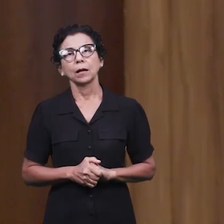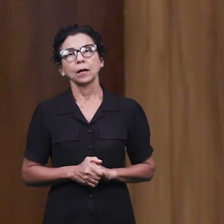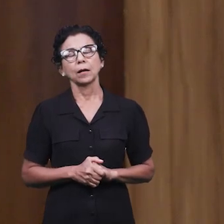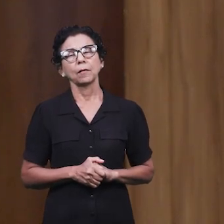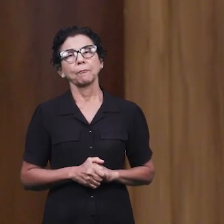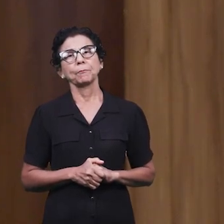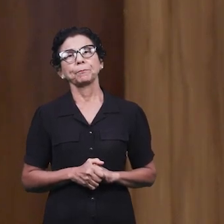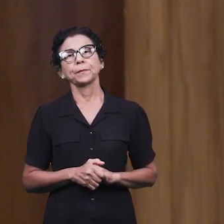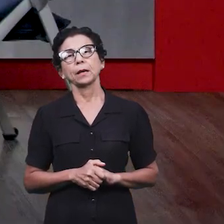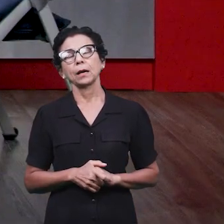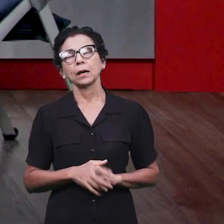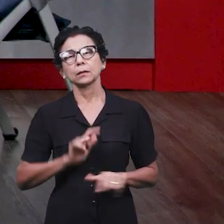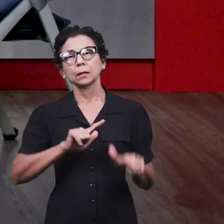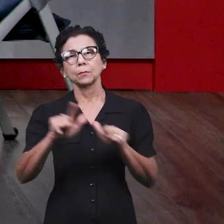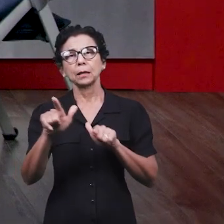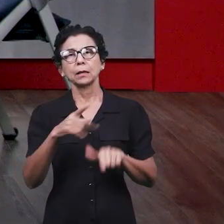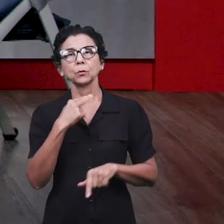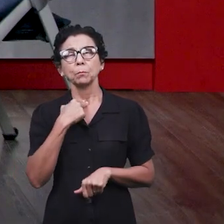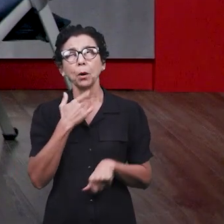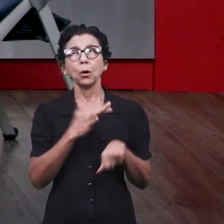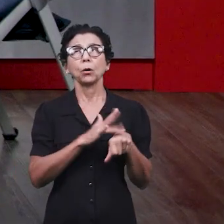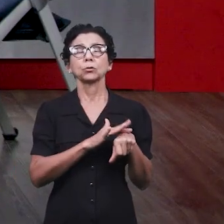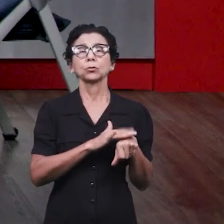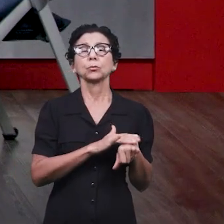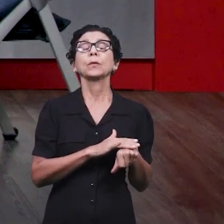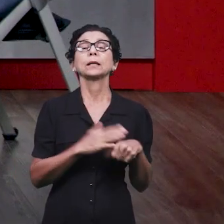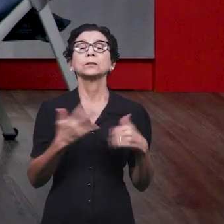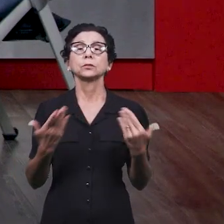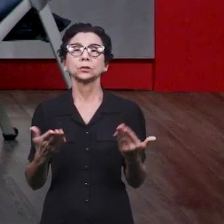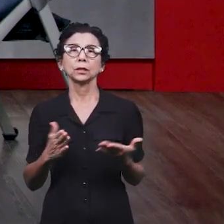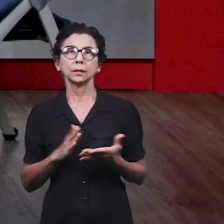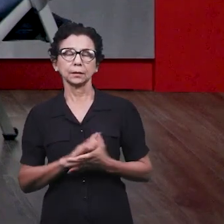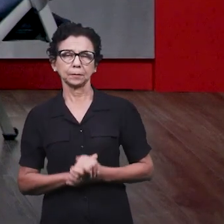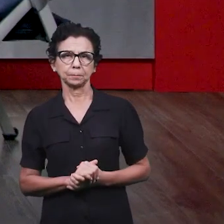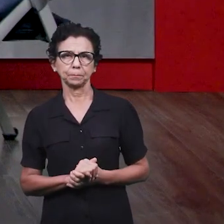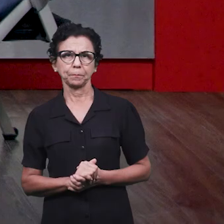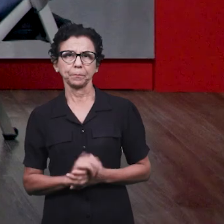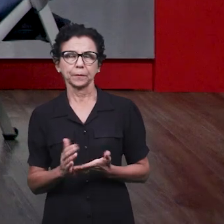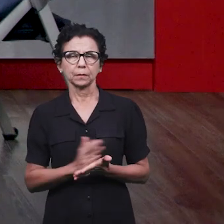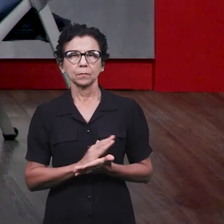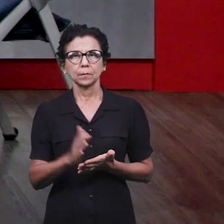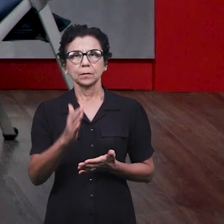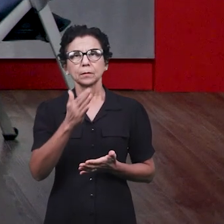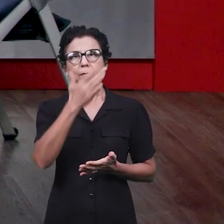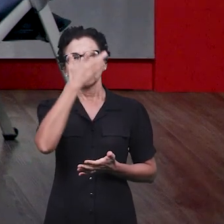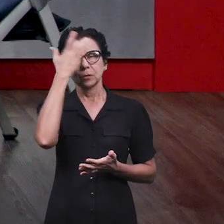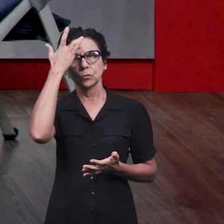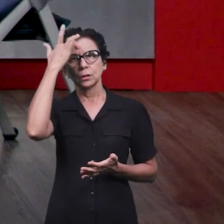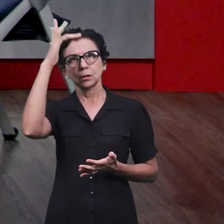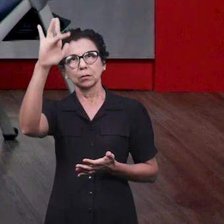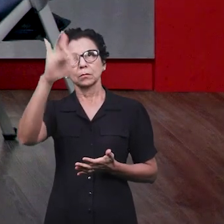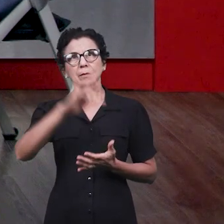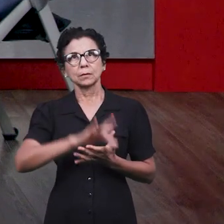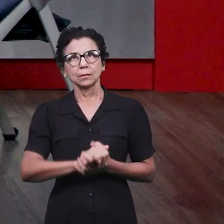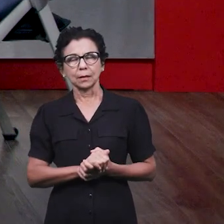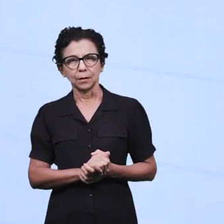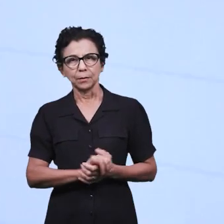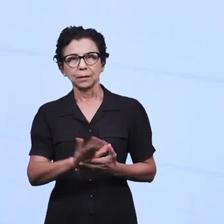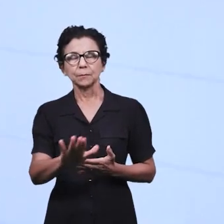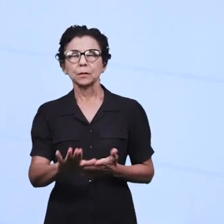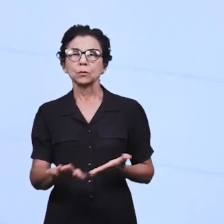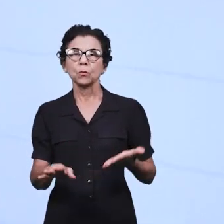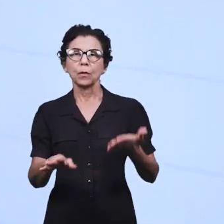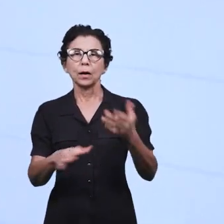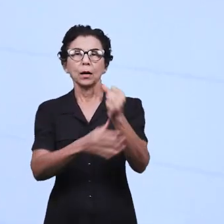seguro? Se tiver também essa cláusula, muitos seguros têm, e muitas pessoas não sabem disso. Contrata o seguro, às vezes nem